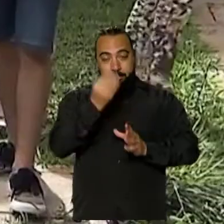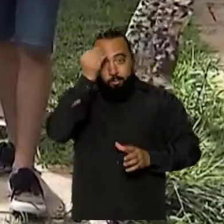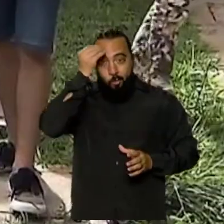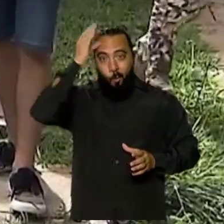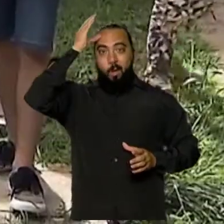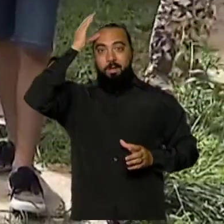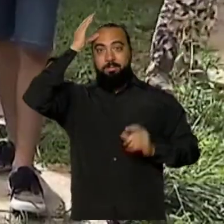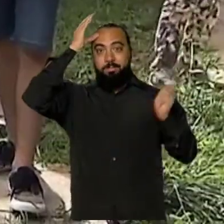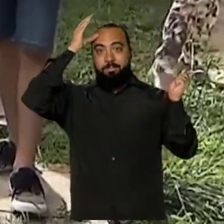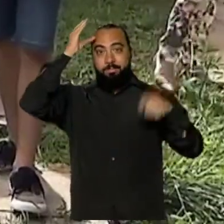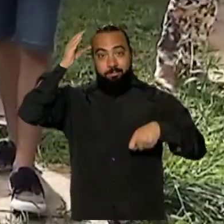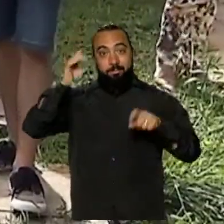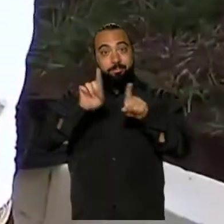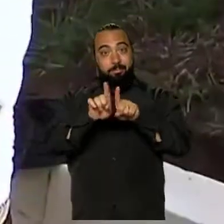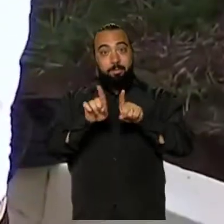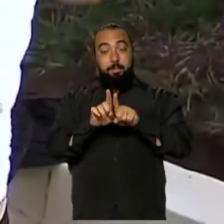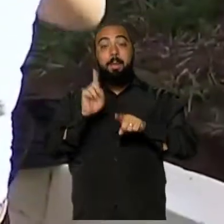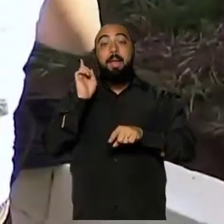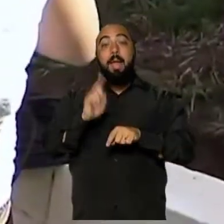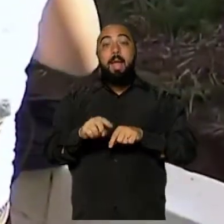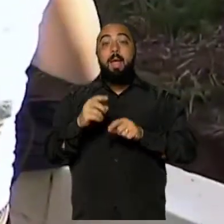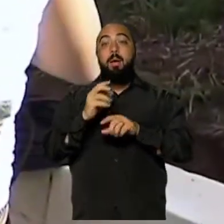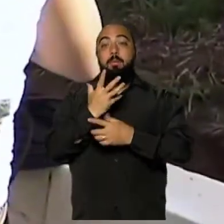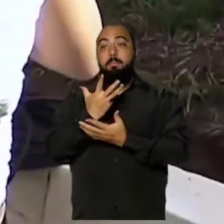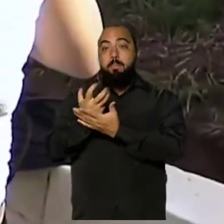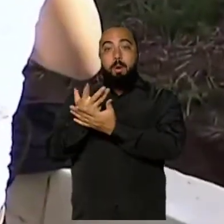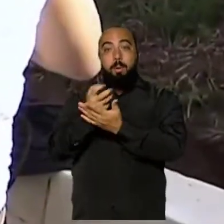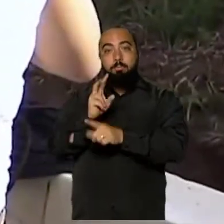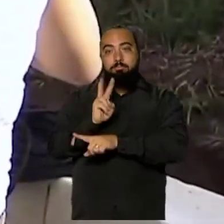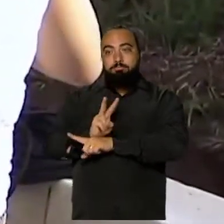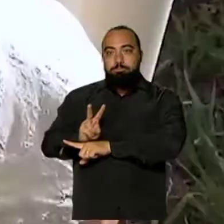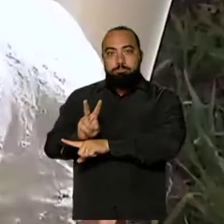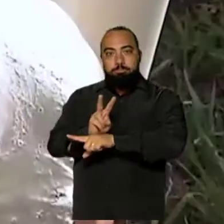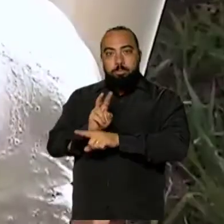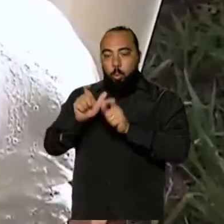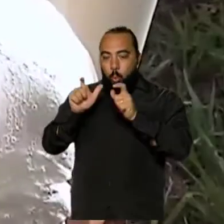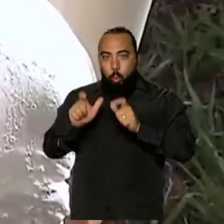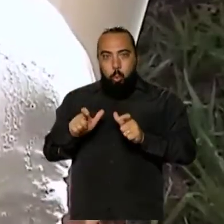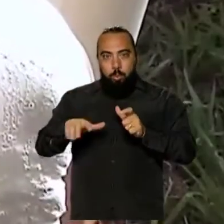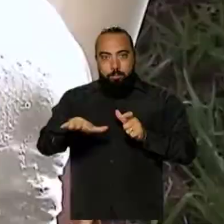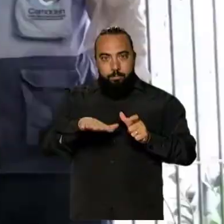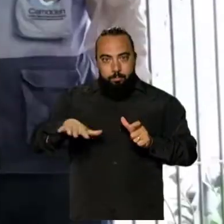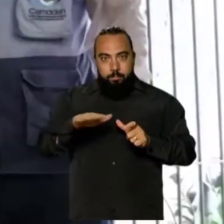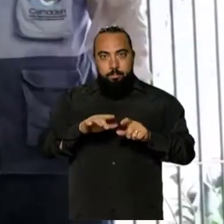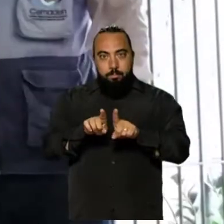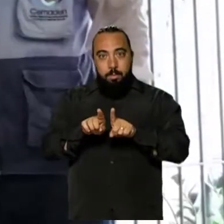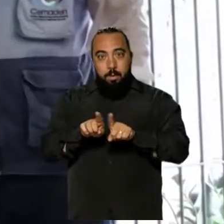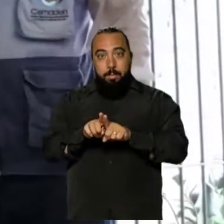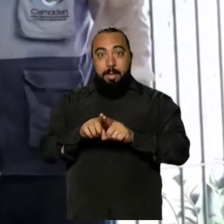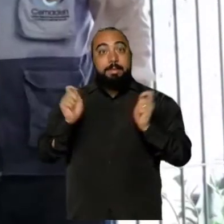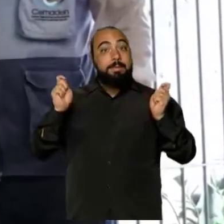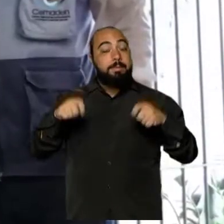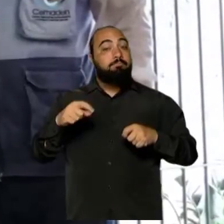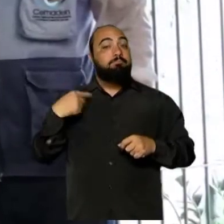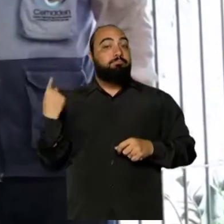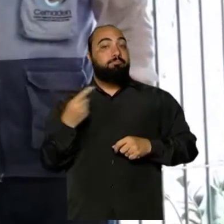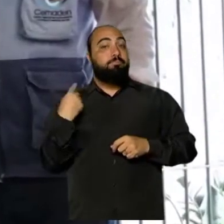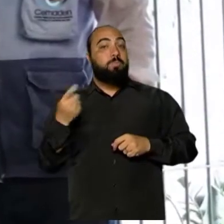conhecimento e no mapeamento do seu local também, a gente